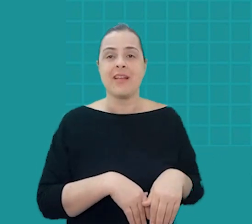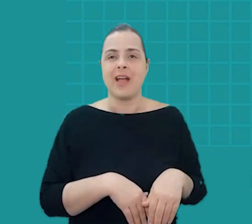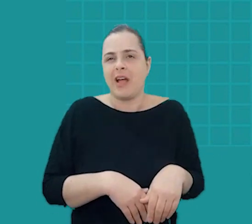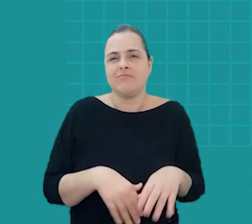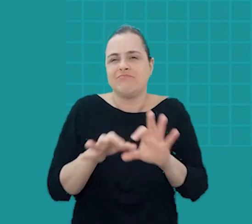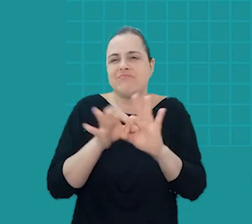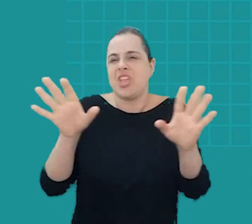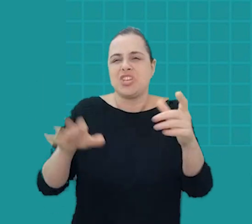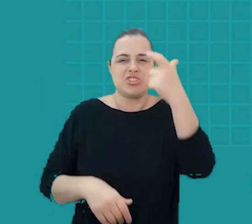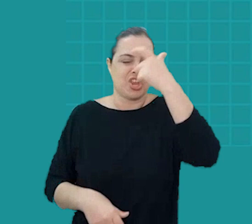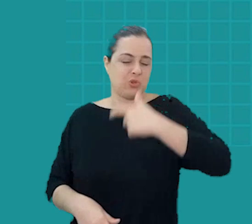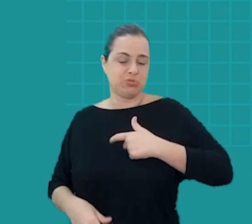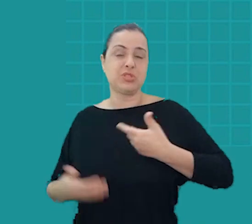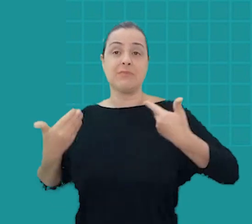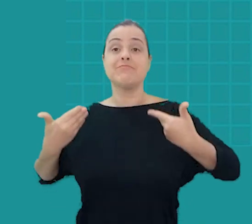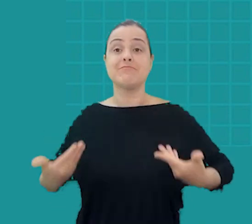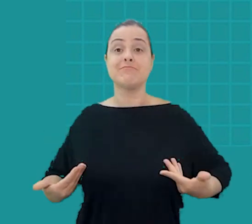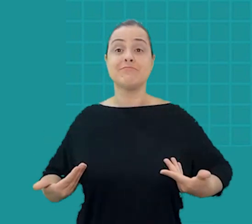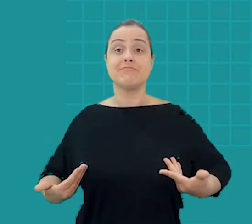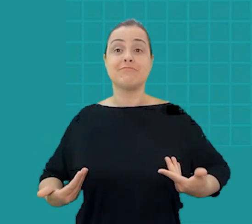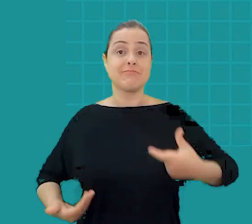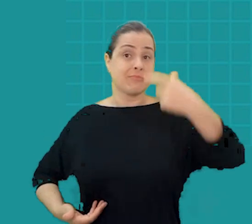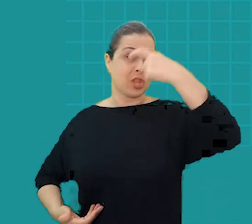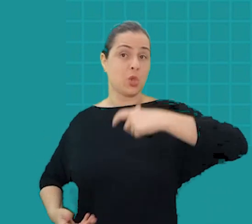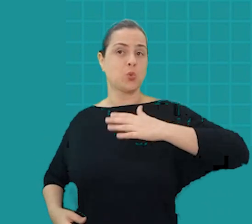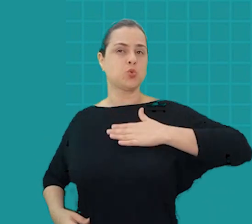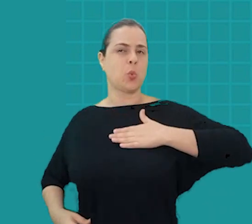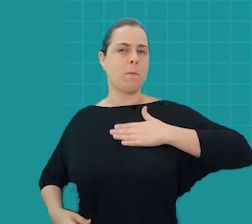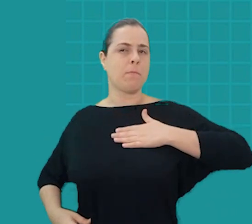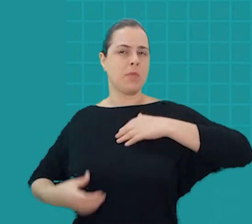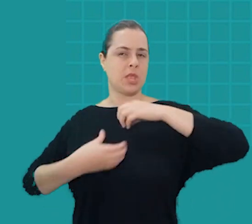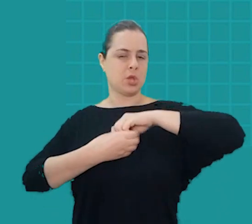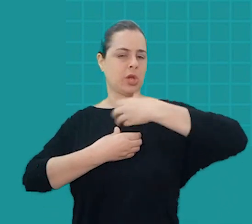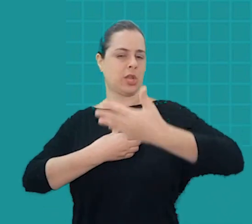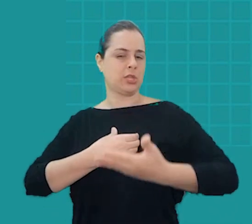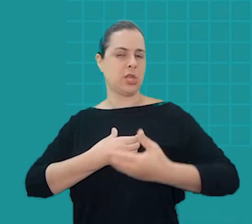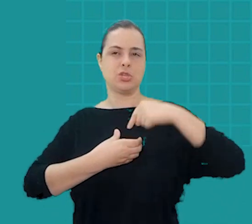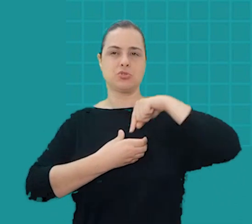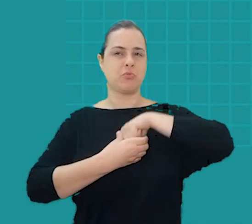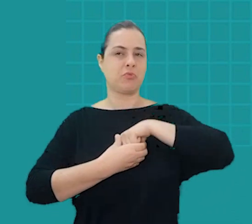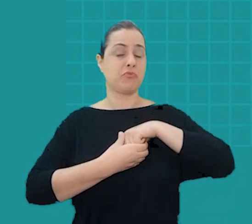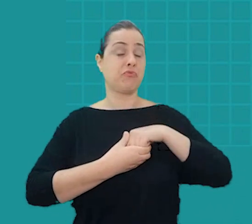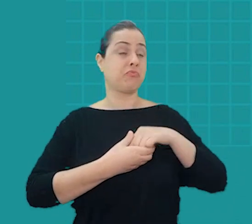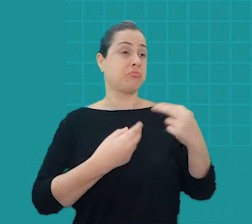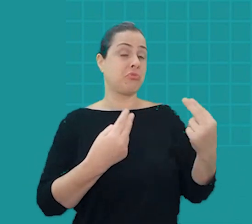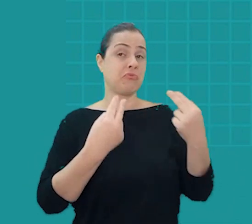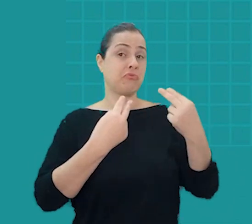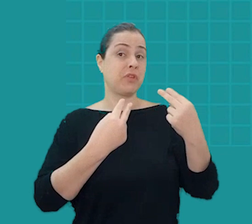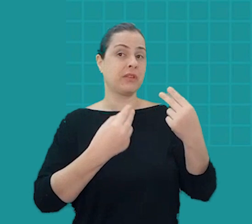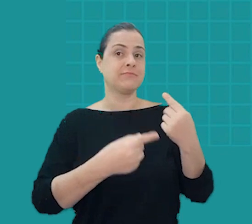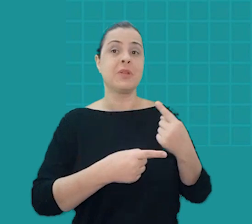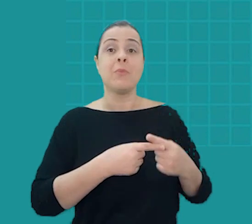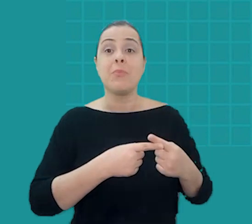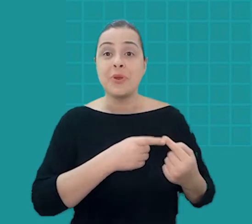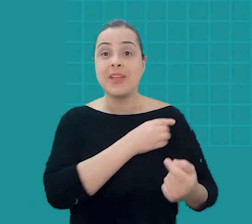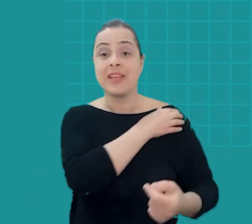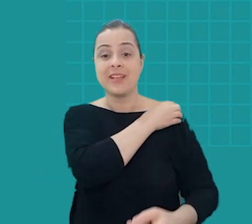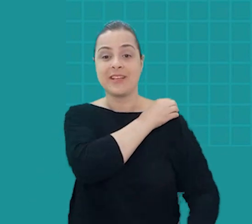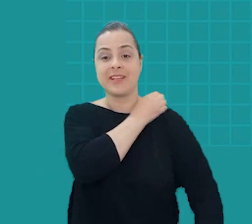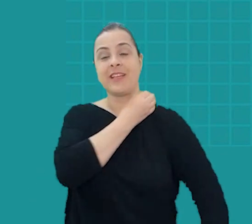mesmo, deixa eu ser a minha pessoa. Porque se eu não vou ver, agora eu até falo, o mundo tem 8 bilhões, então eu